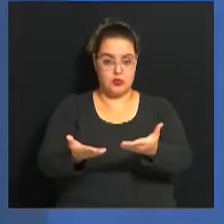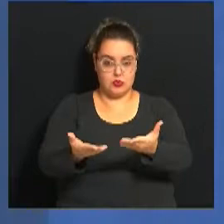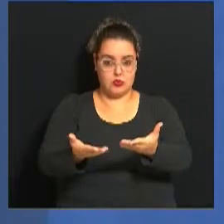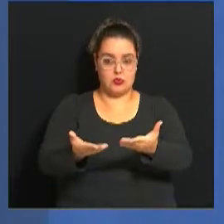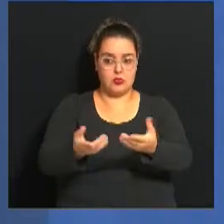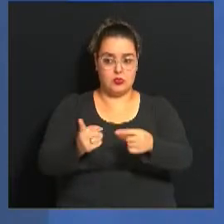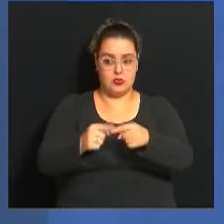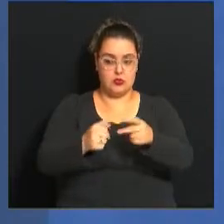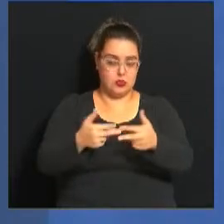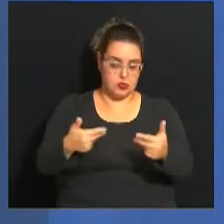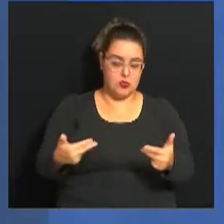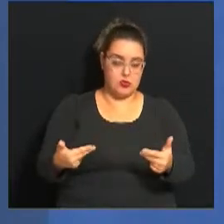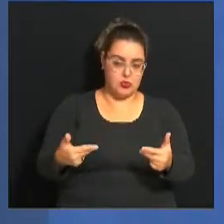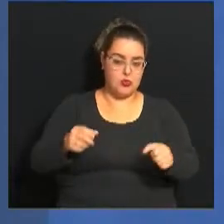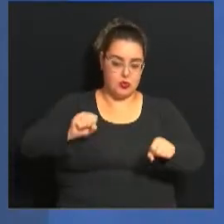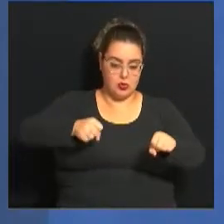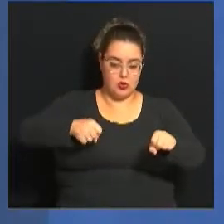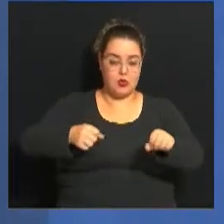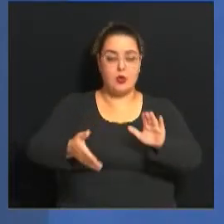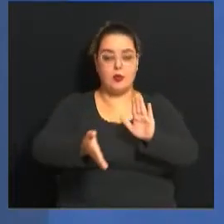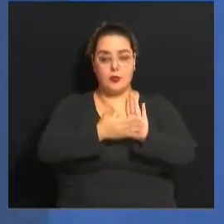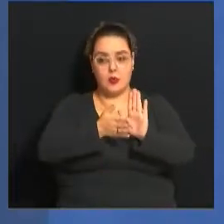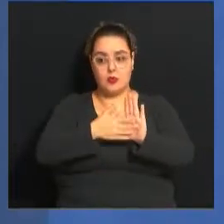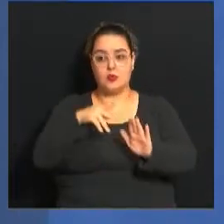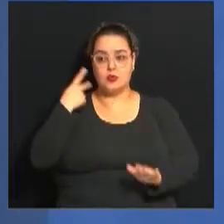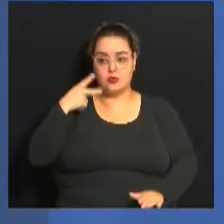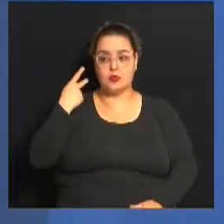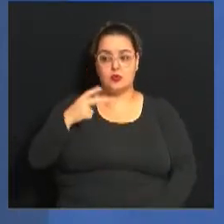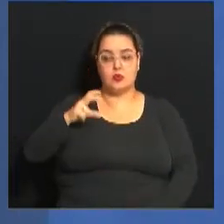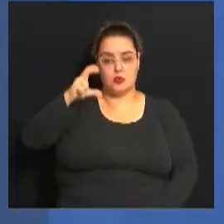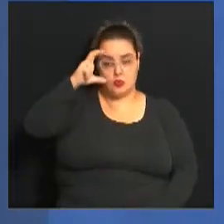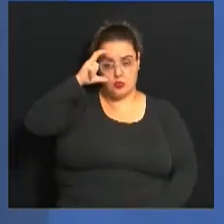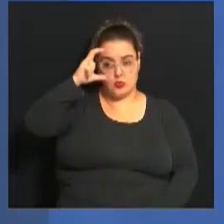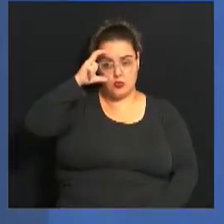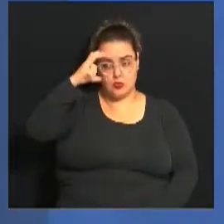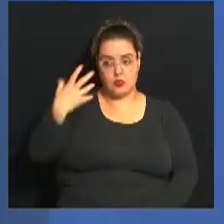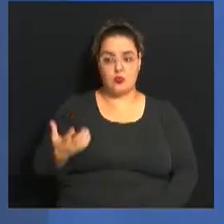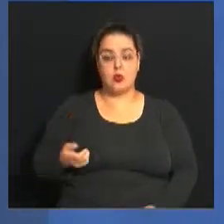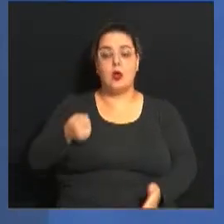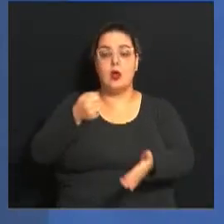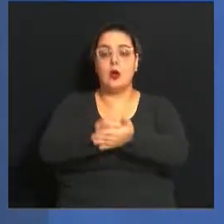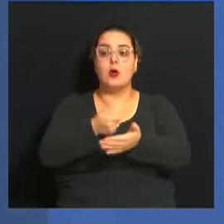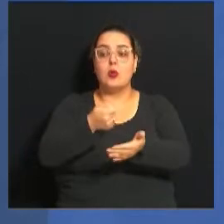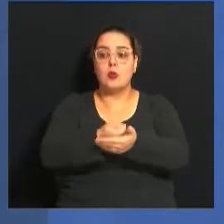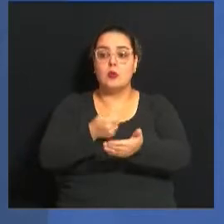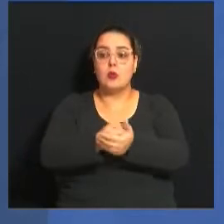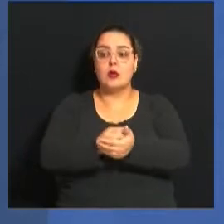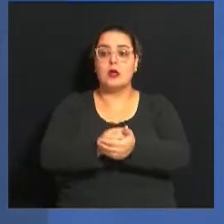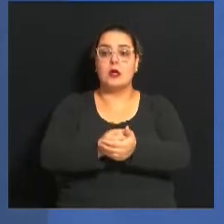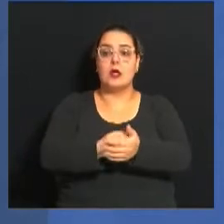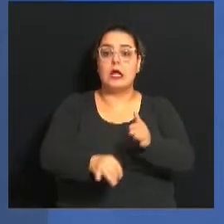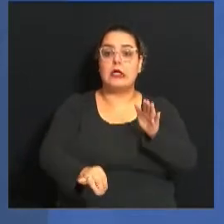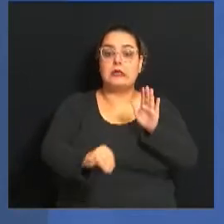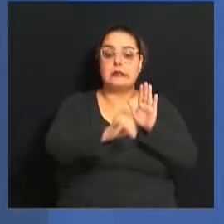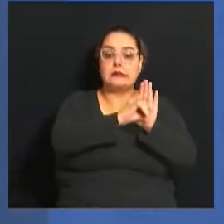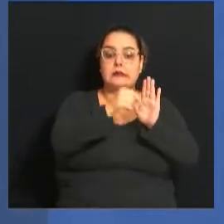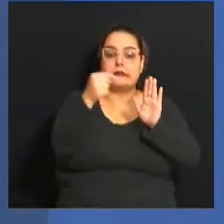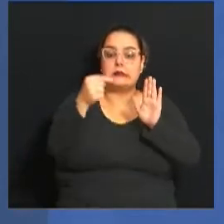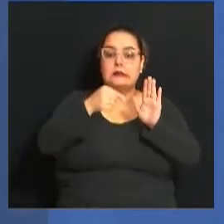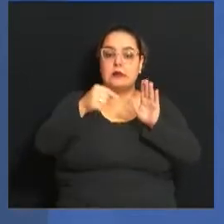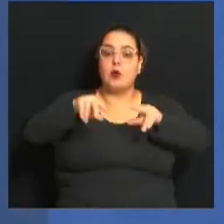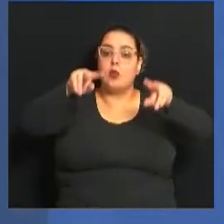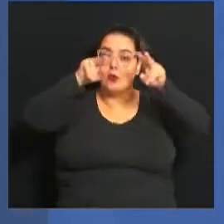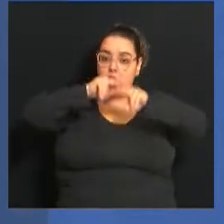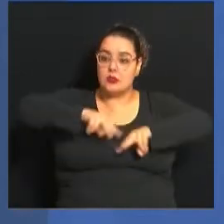por isso, a proposta do vereador Carlinhos Camelô obriga a identificação de forma visível